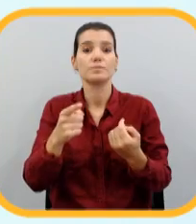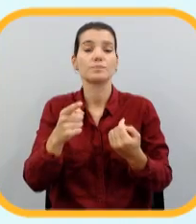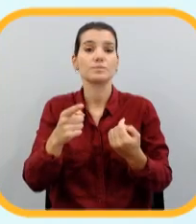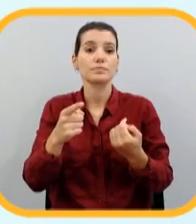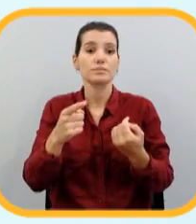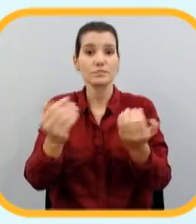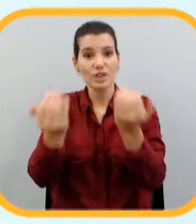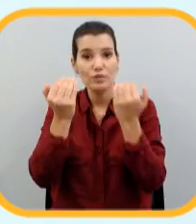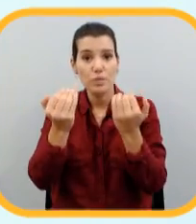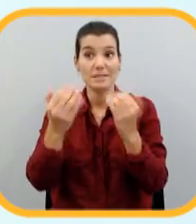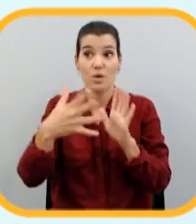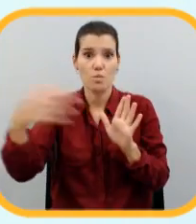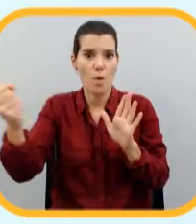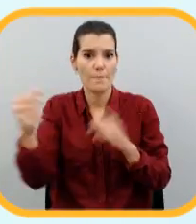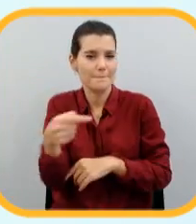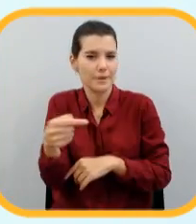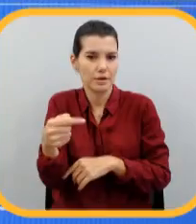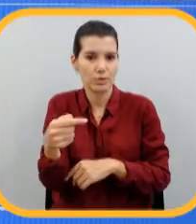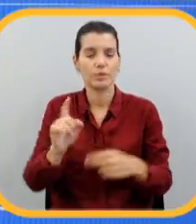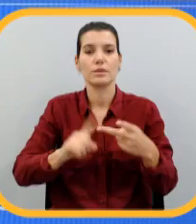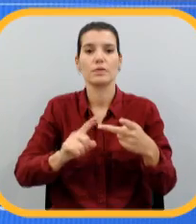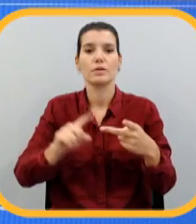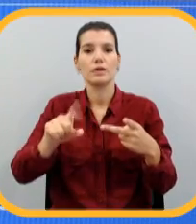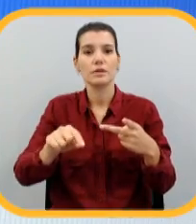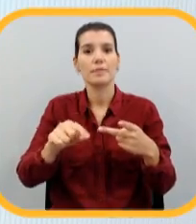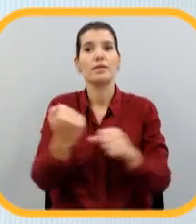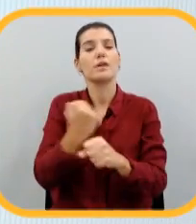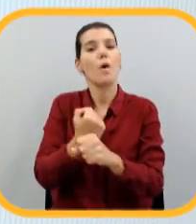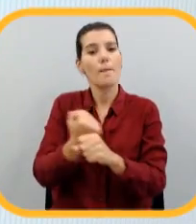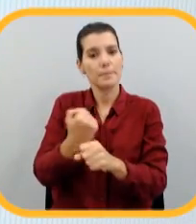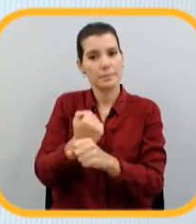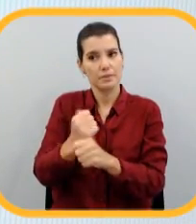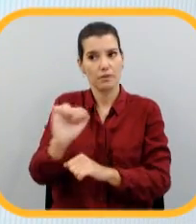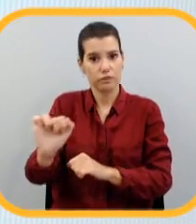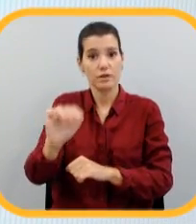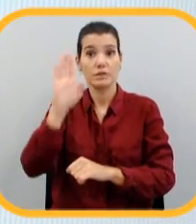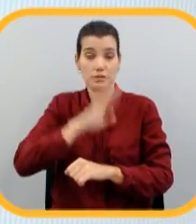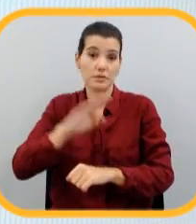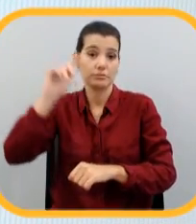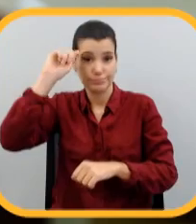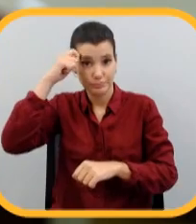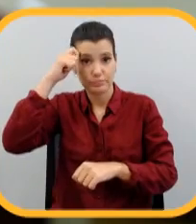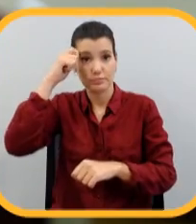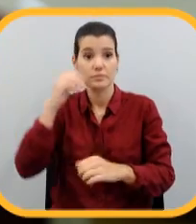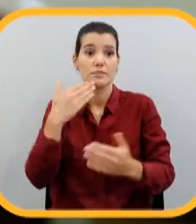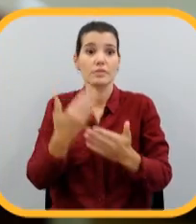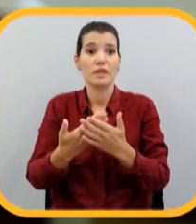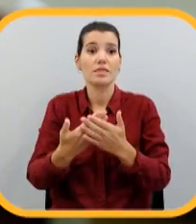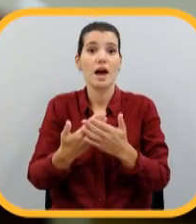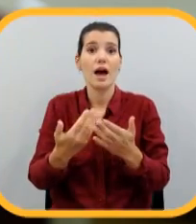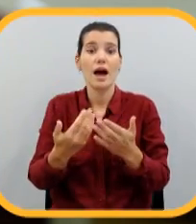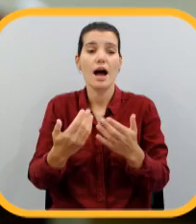que seja filtrado o mínimo de informação possível. A segunda é que as suas operações, se